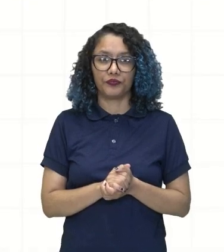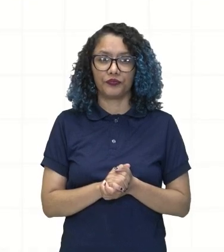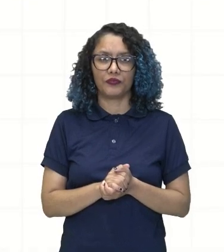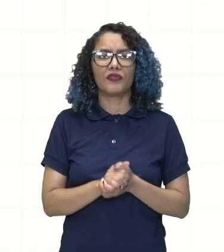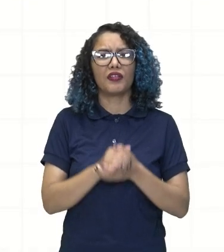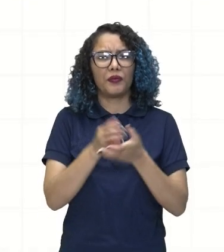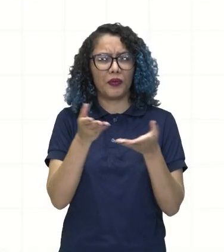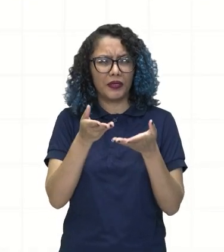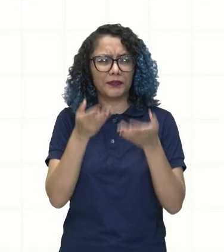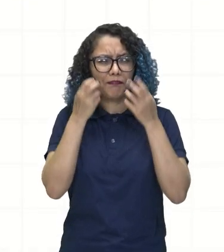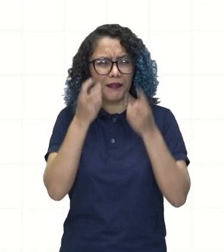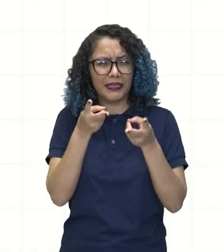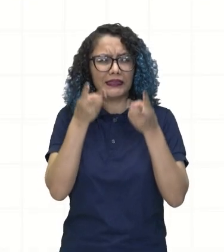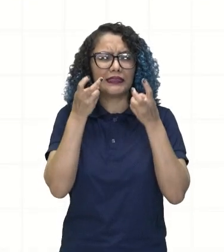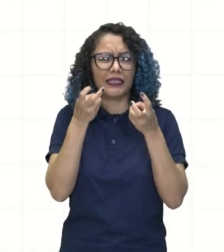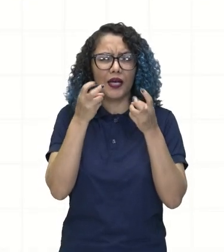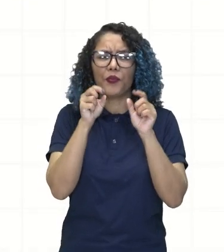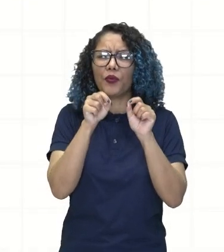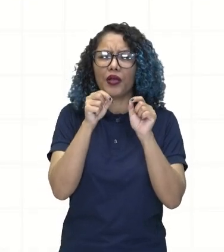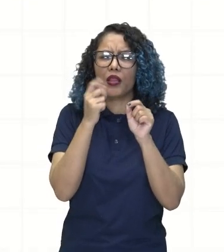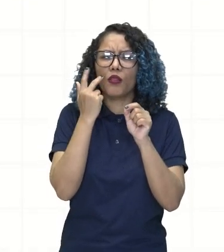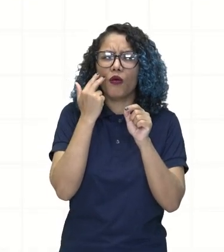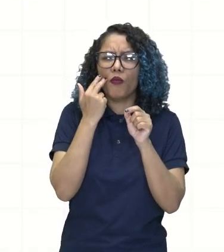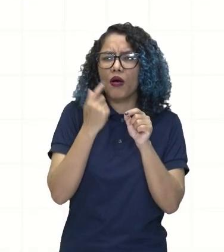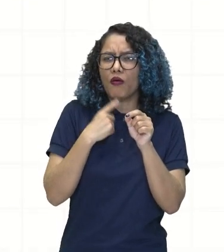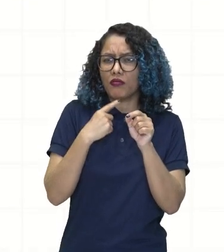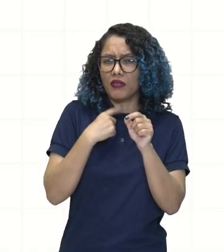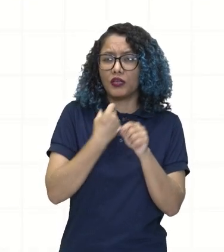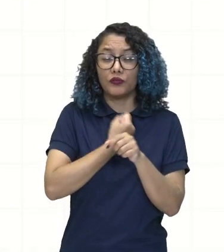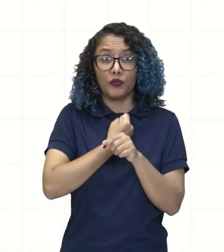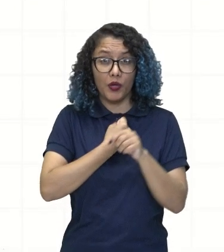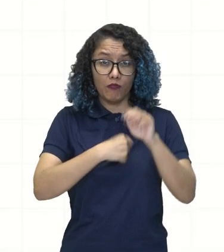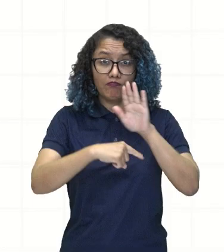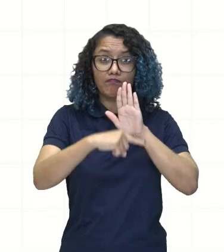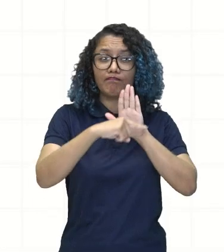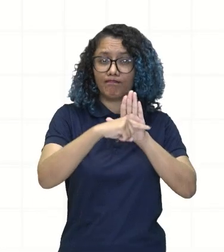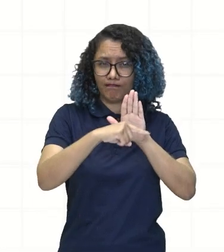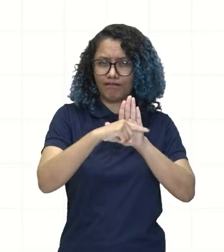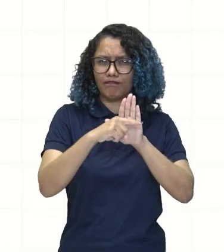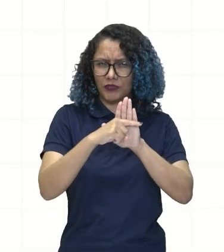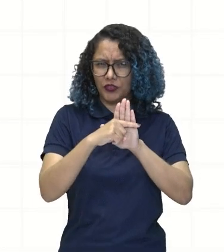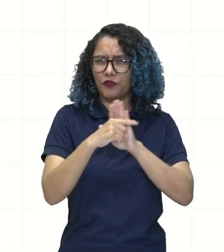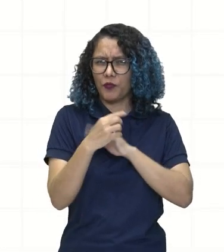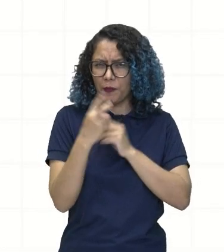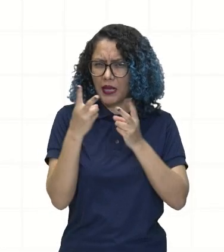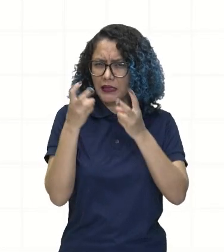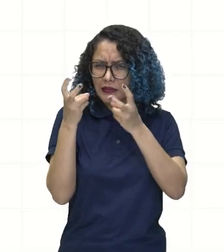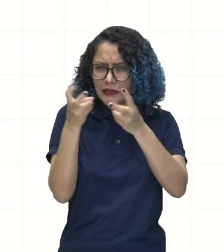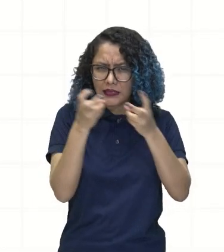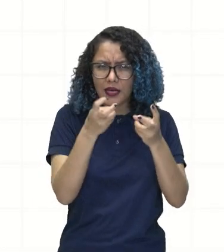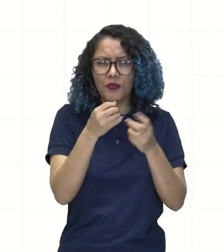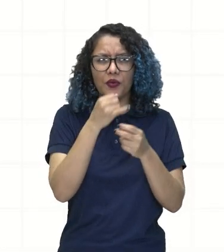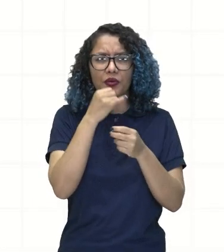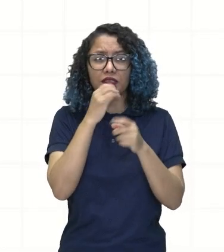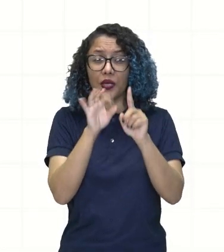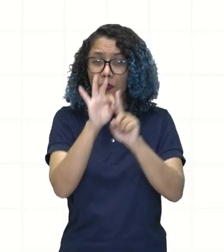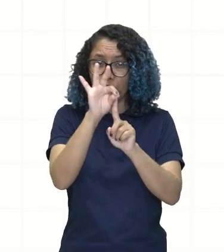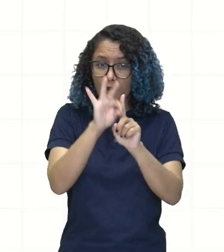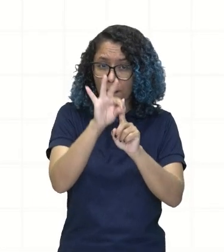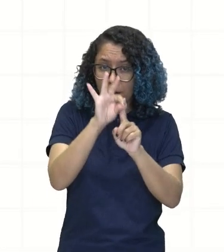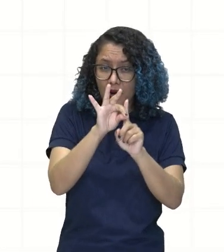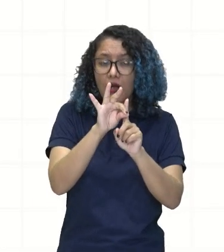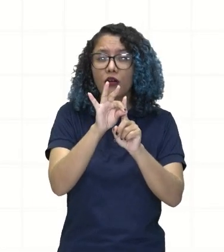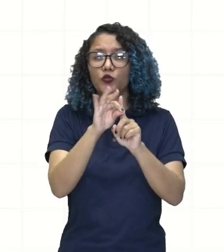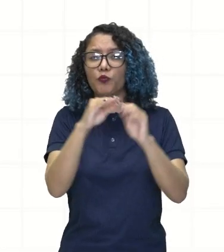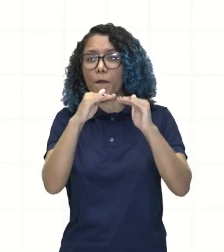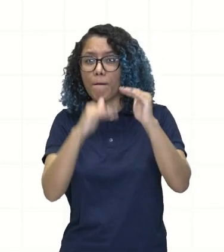comum percebermos a presença desses números negativos, como na medida de temperaturas abaixo